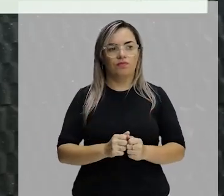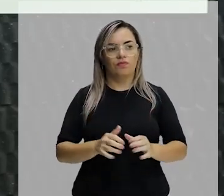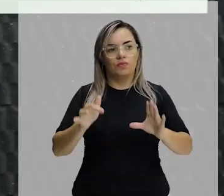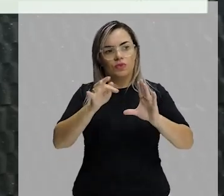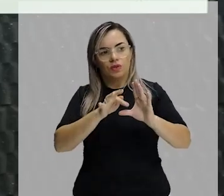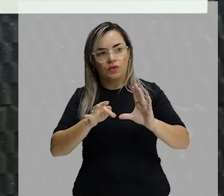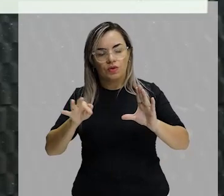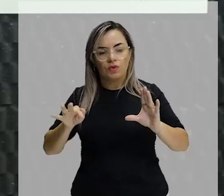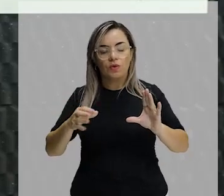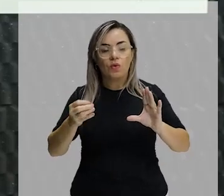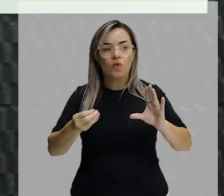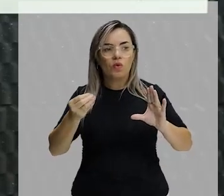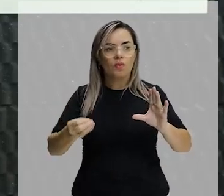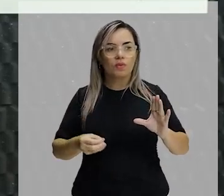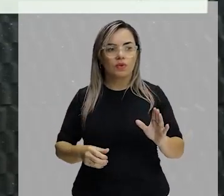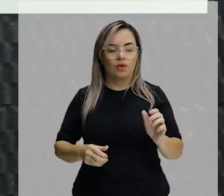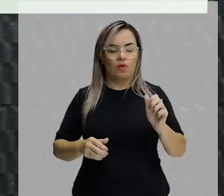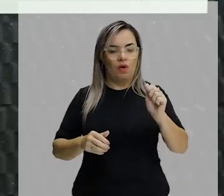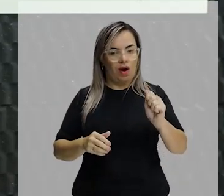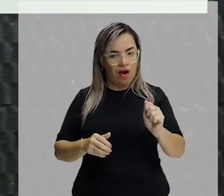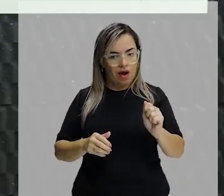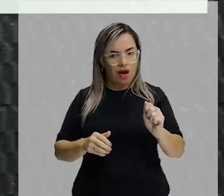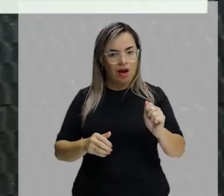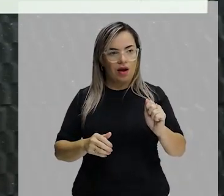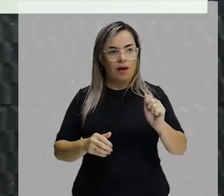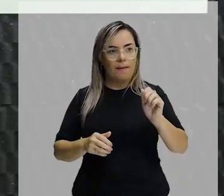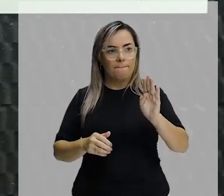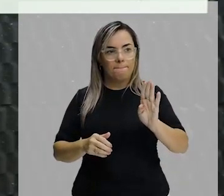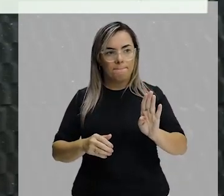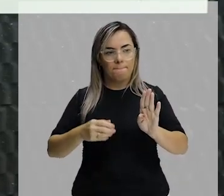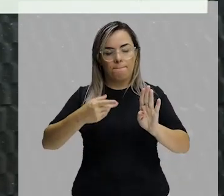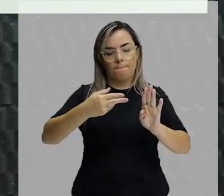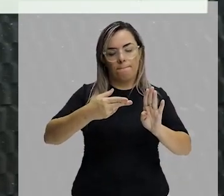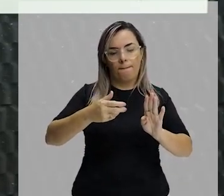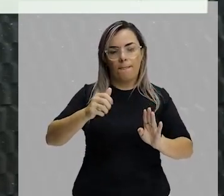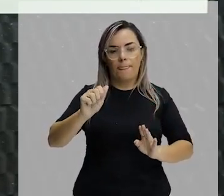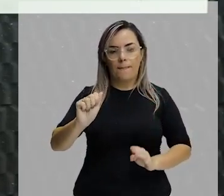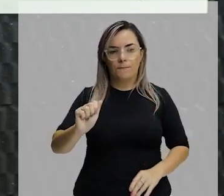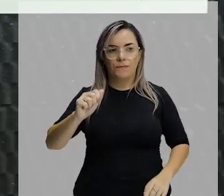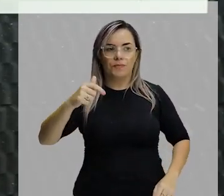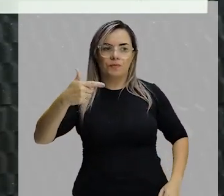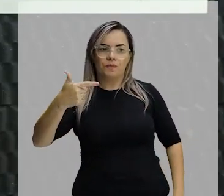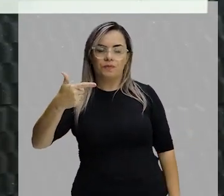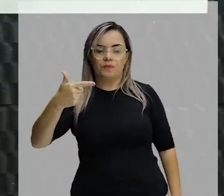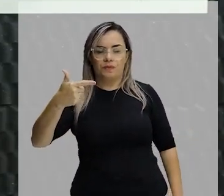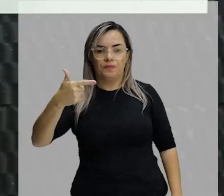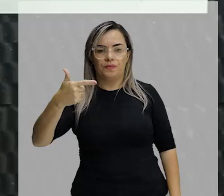quadrado. Porque é um quadrado de lado A. E a altura